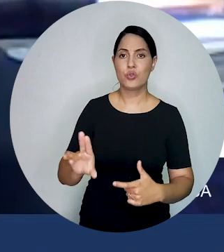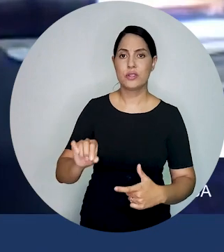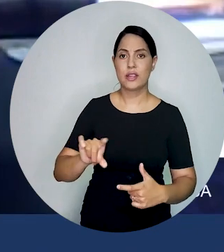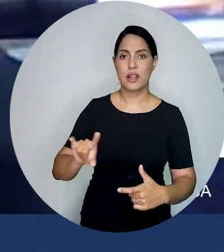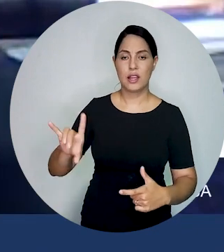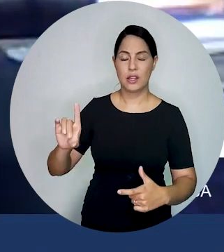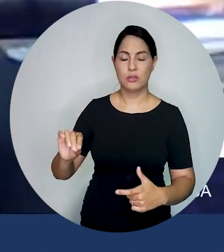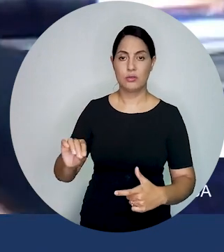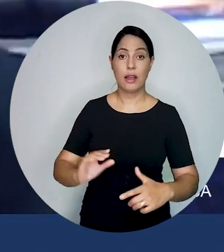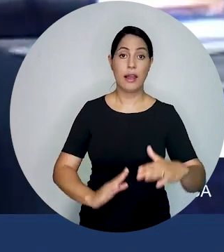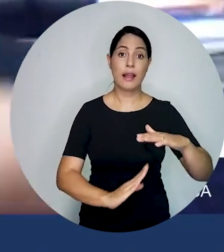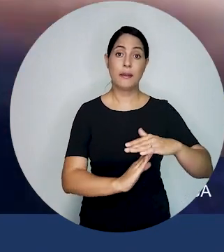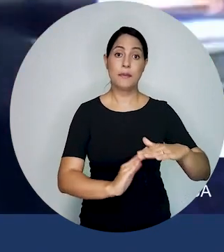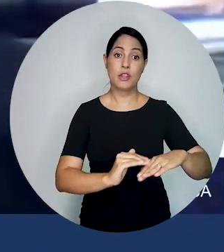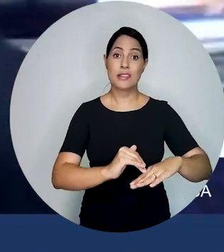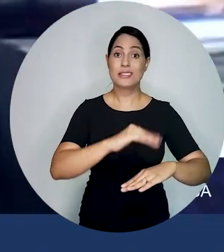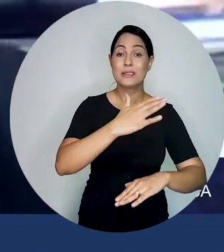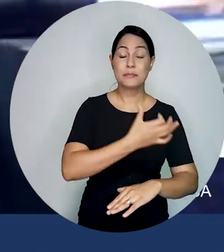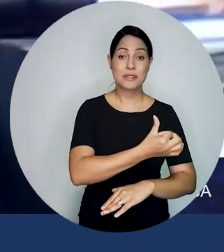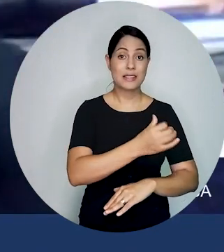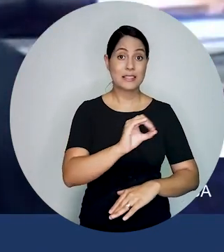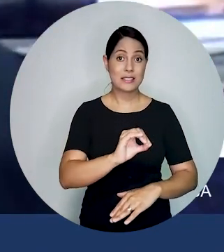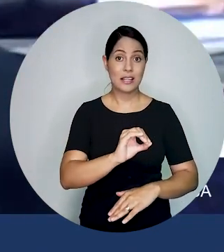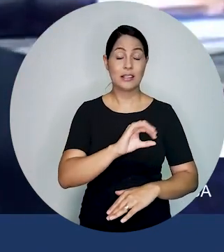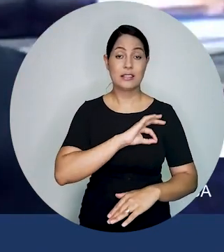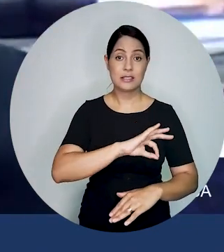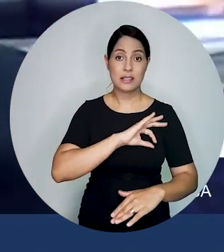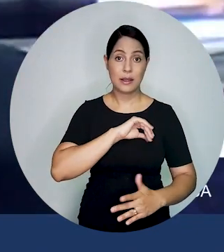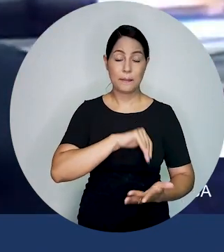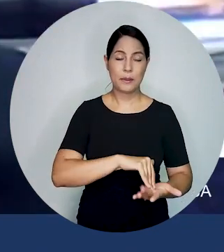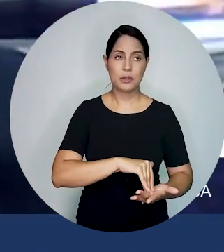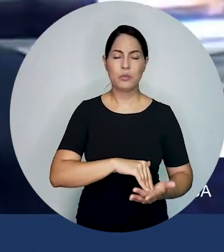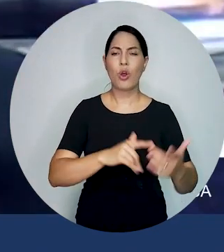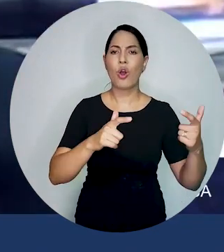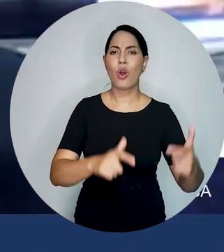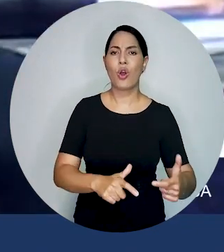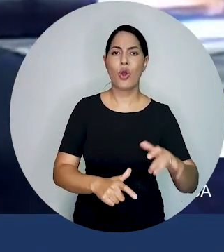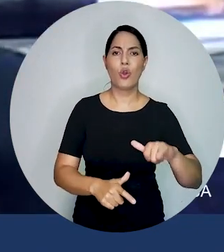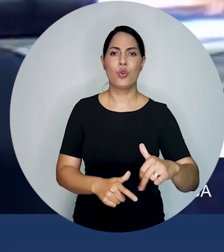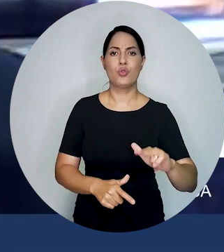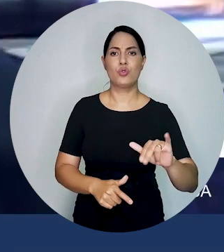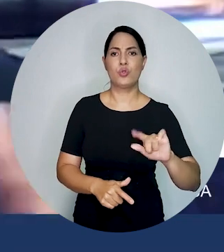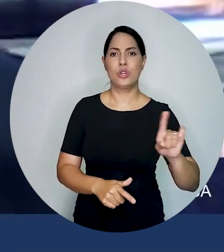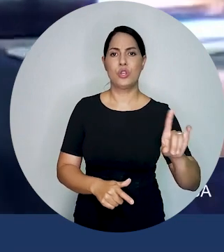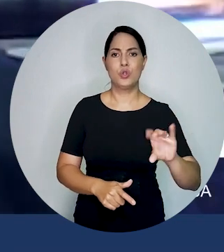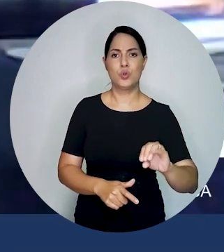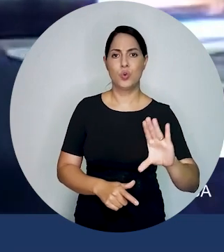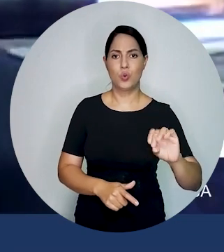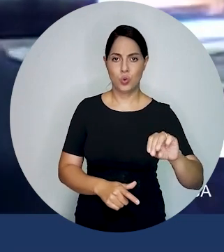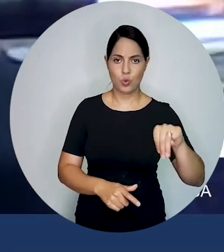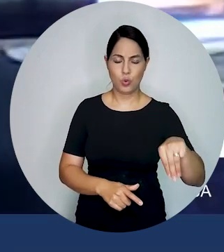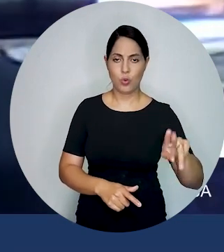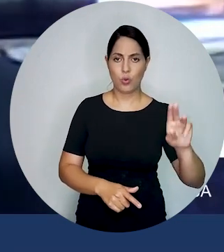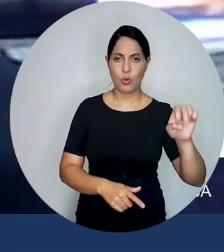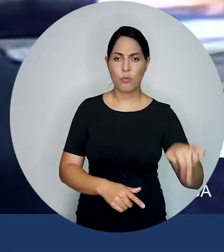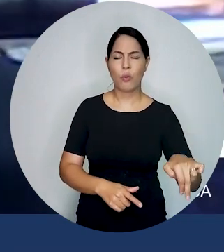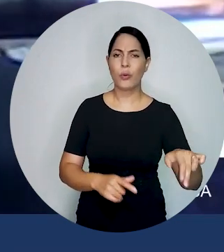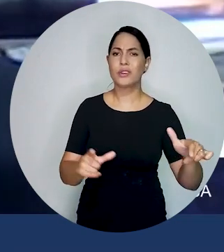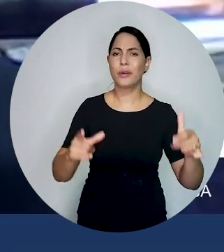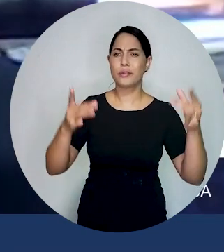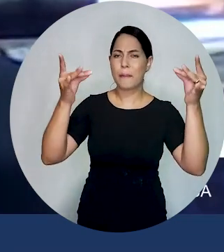Pública. Acima de 60 salários mínimos, vão para o juízo comum,